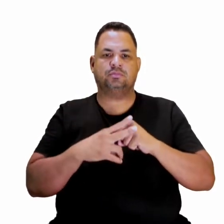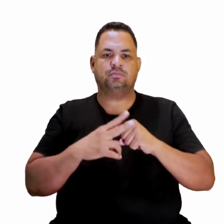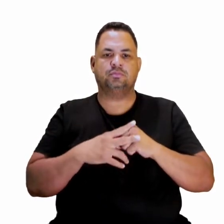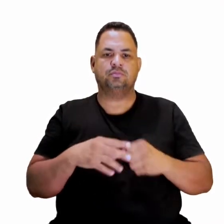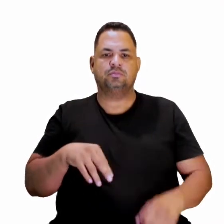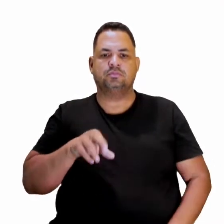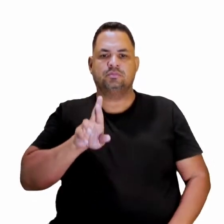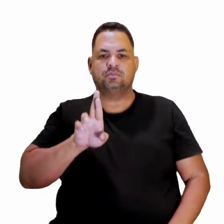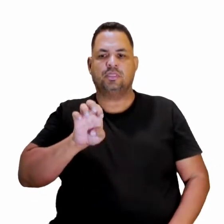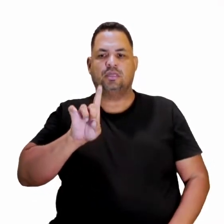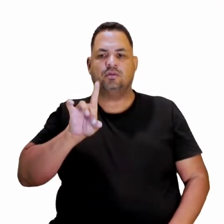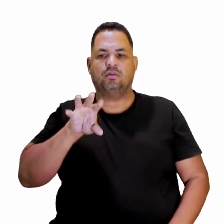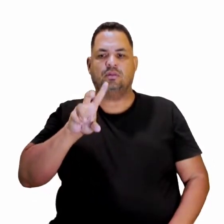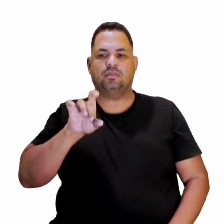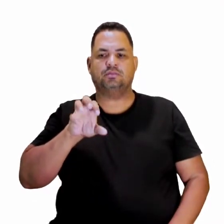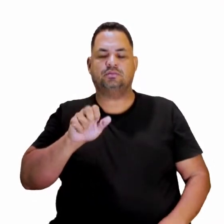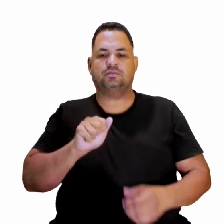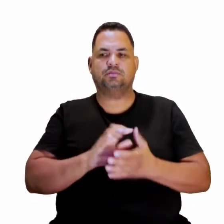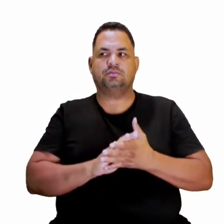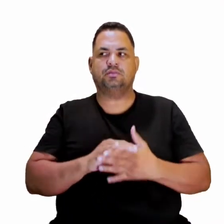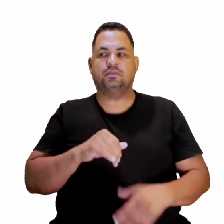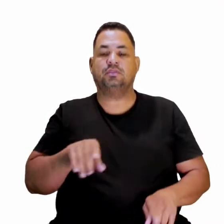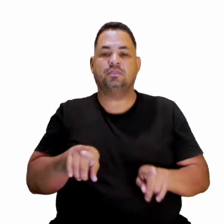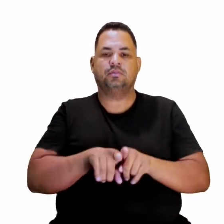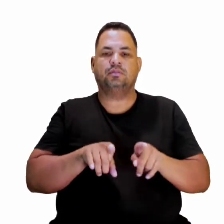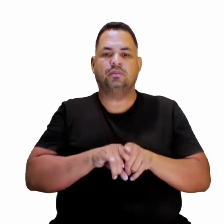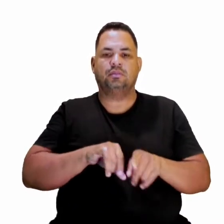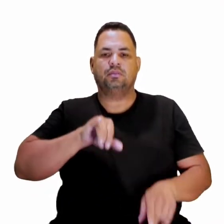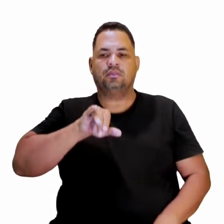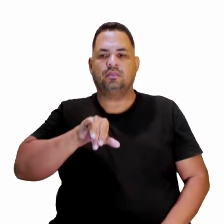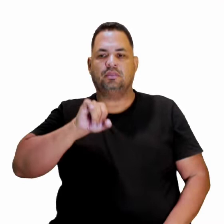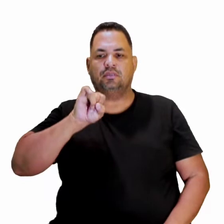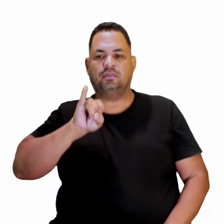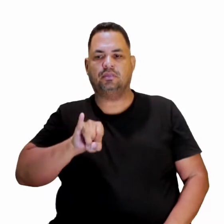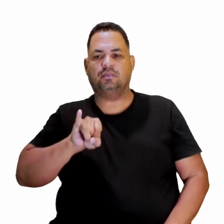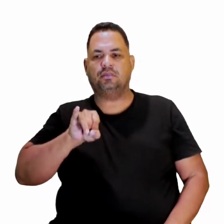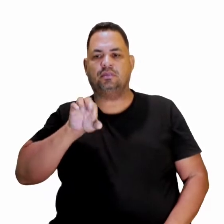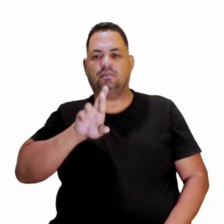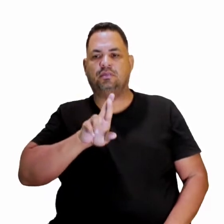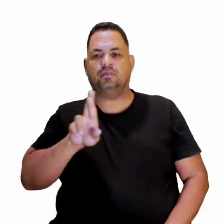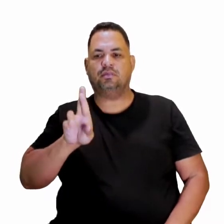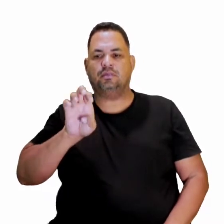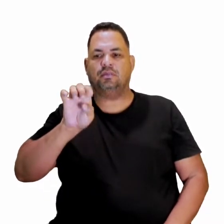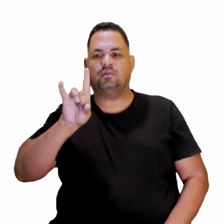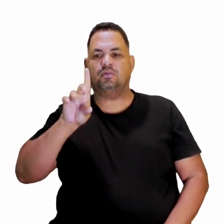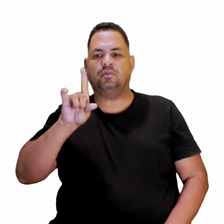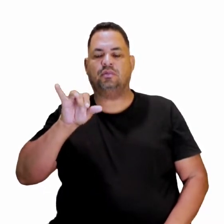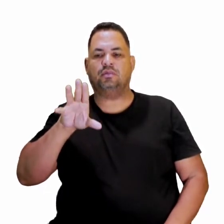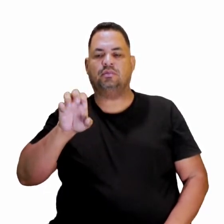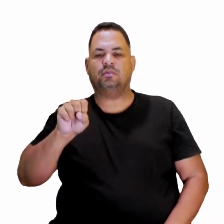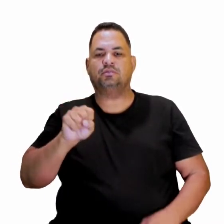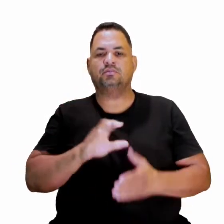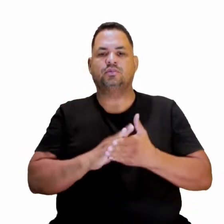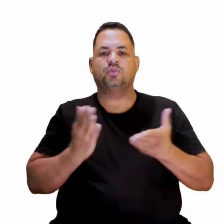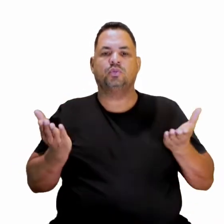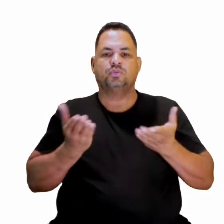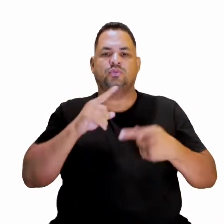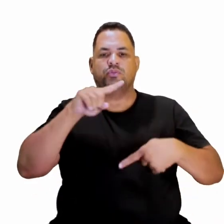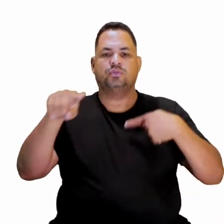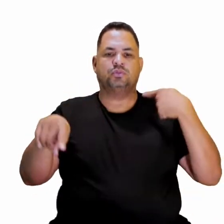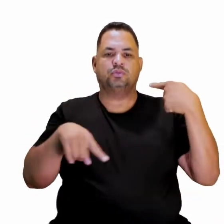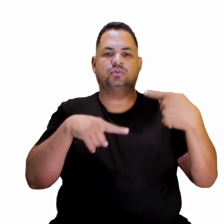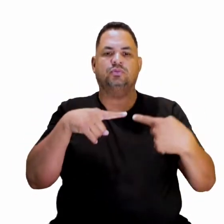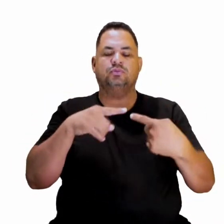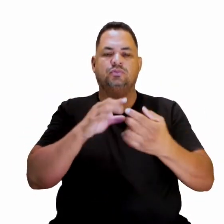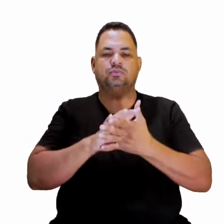regulares e os irregulares. Hoje o nosso foco vai ser apenas nos verbos regulares, que eles